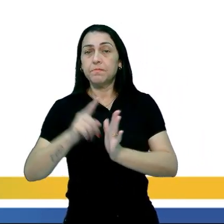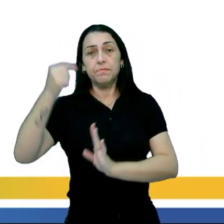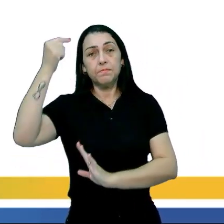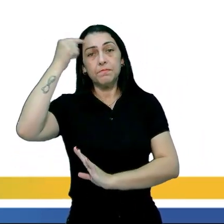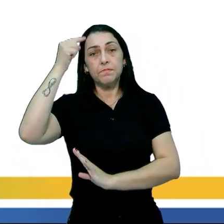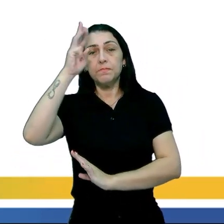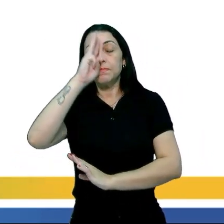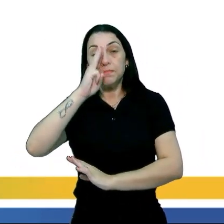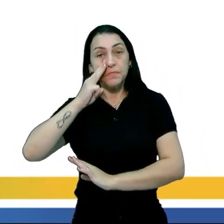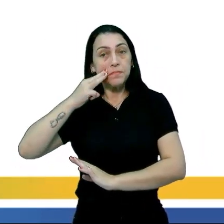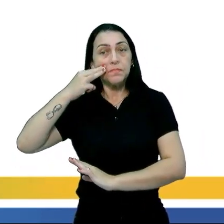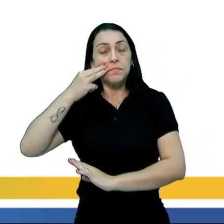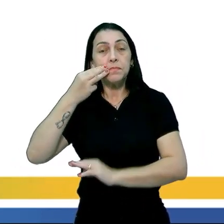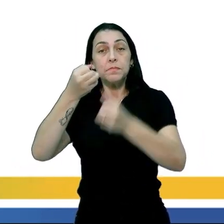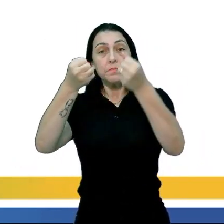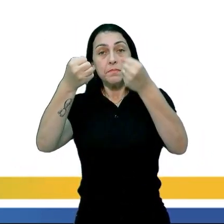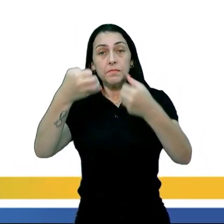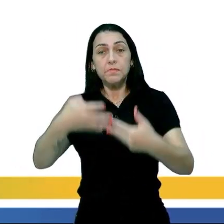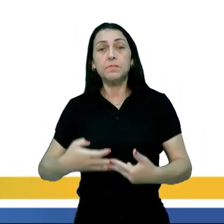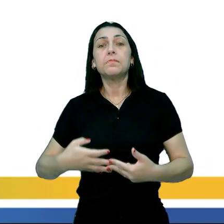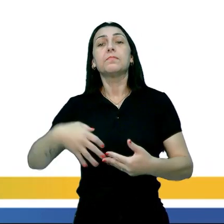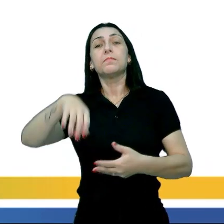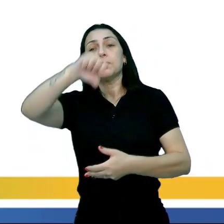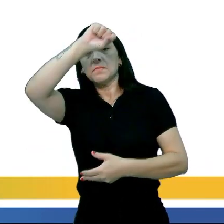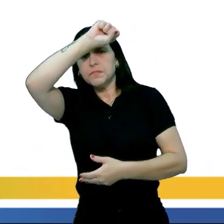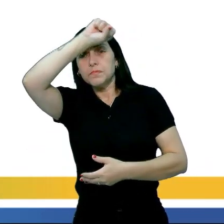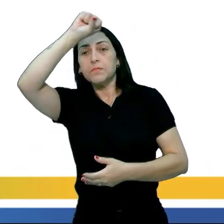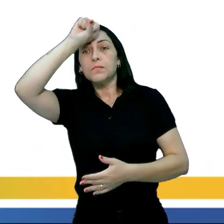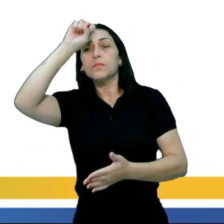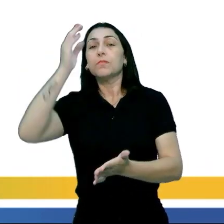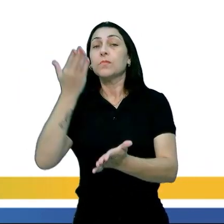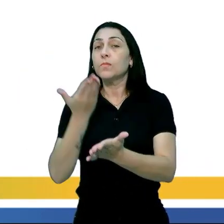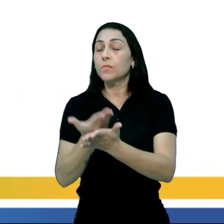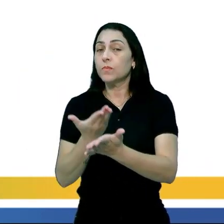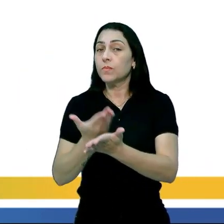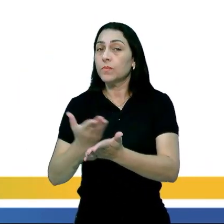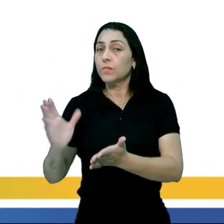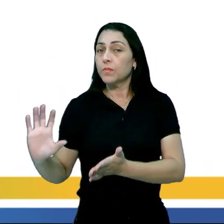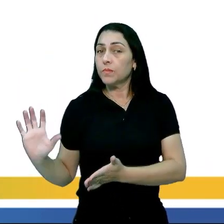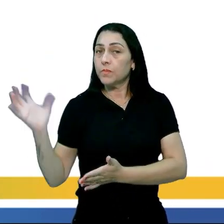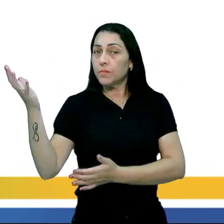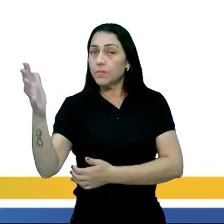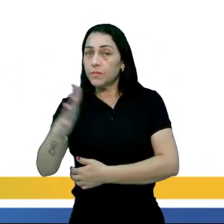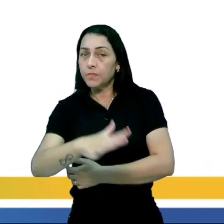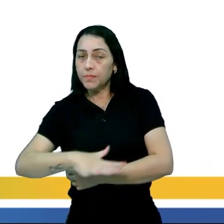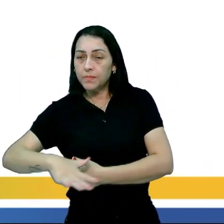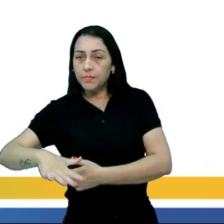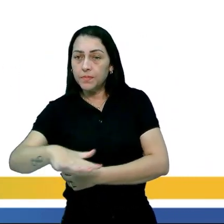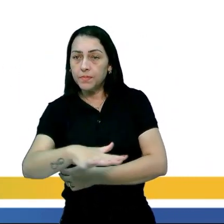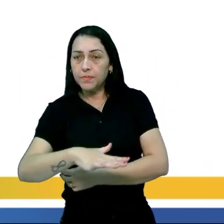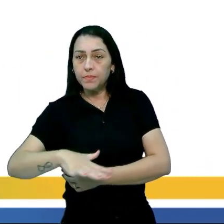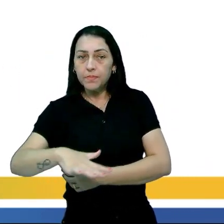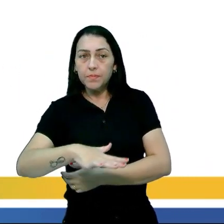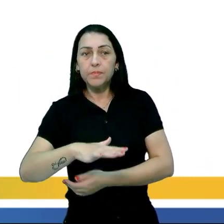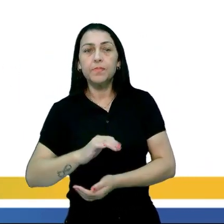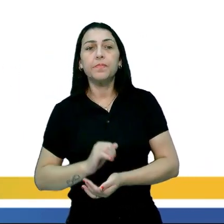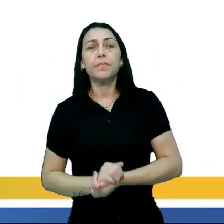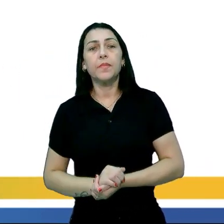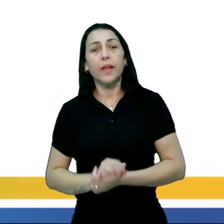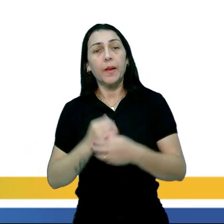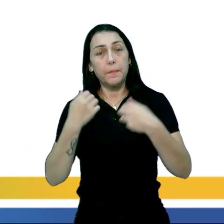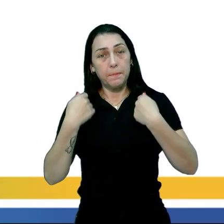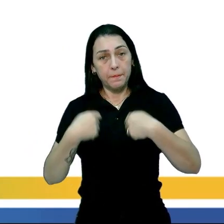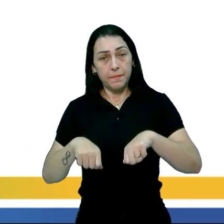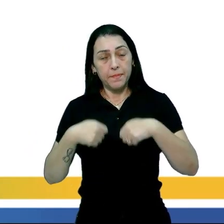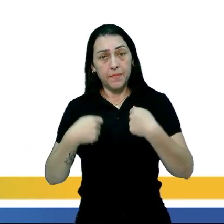ao método, Durkheim define a sociologia como o estudo dos fatos